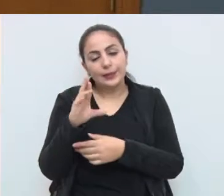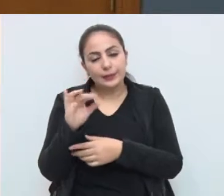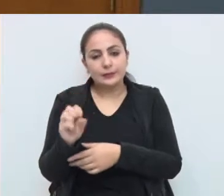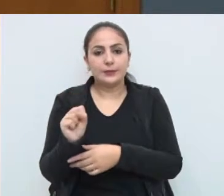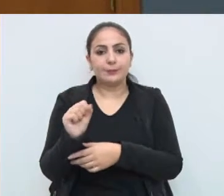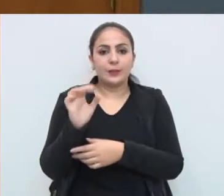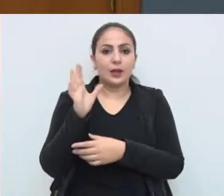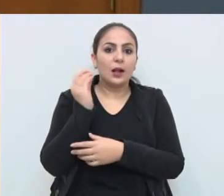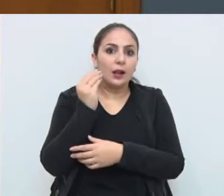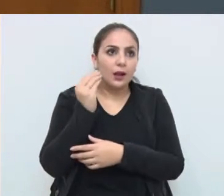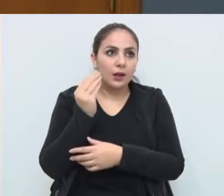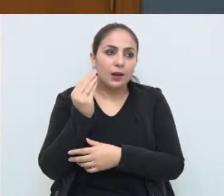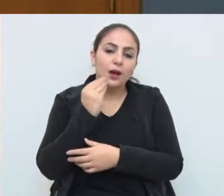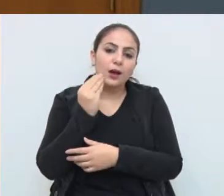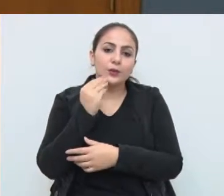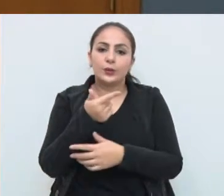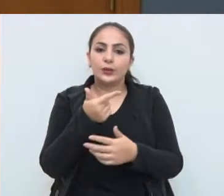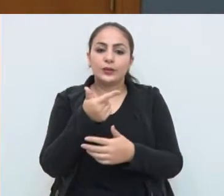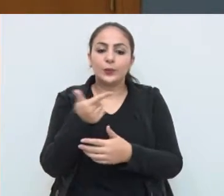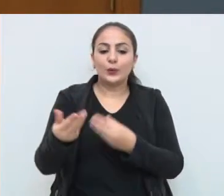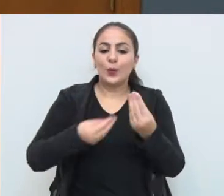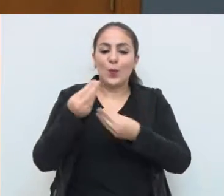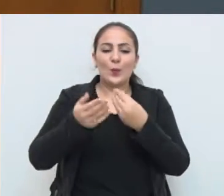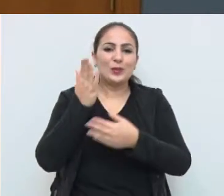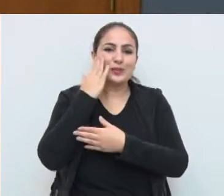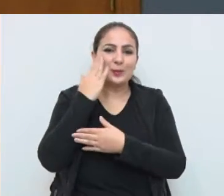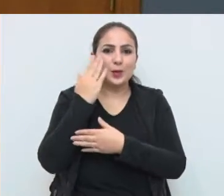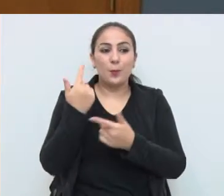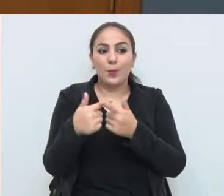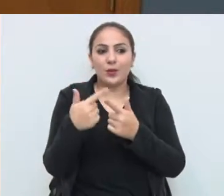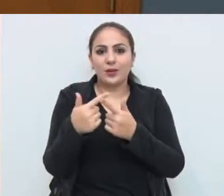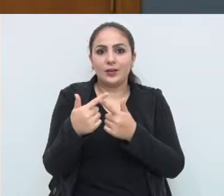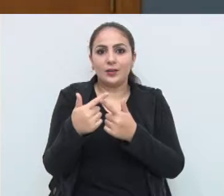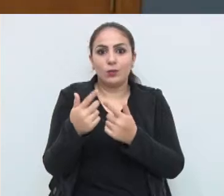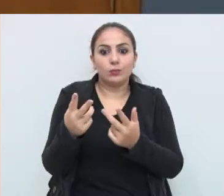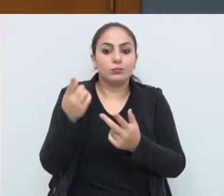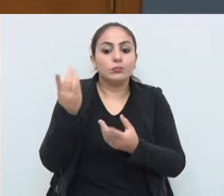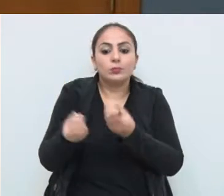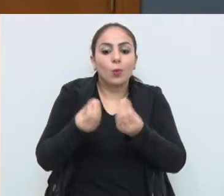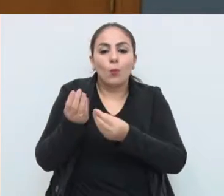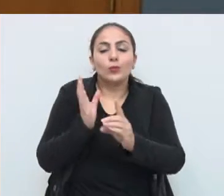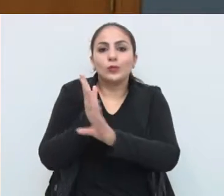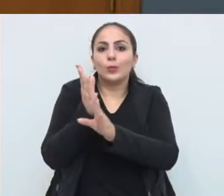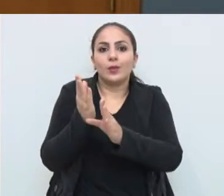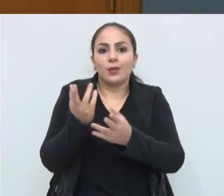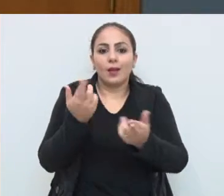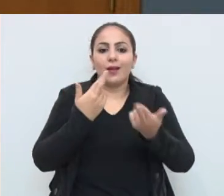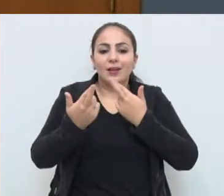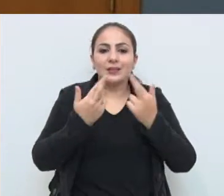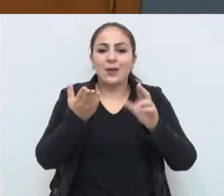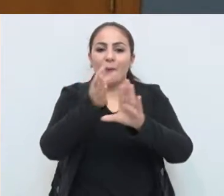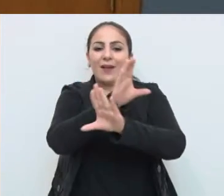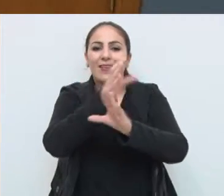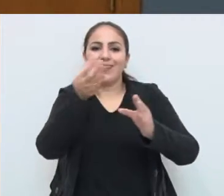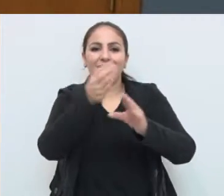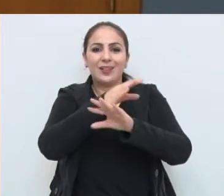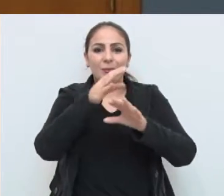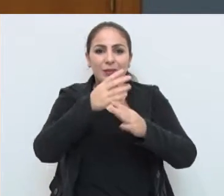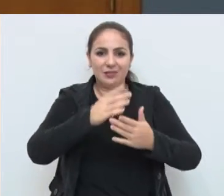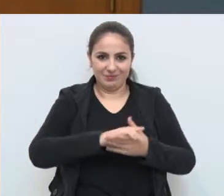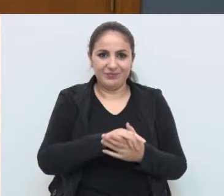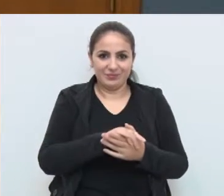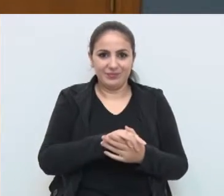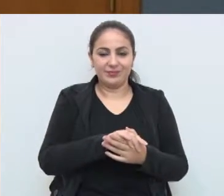elas não podem ser previstas, porque é uma imprevisão em relação à questão do tempo, né? Mas o que nós